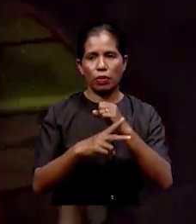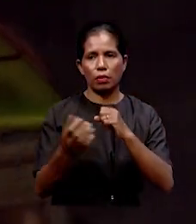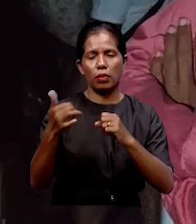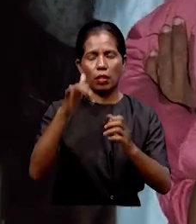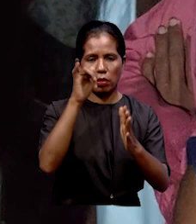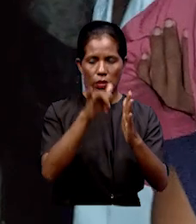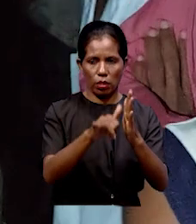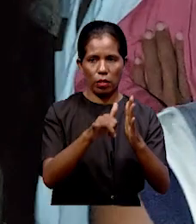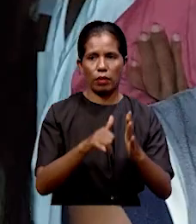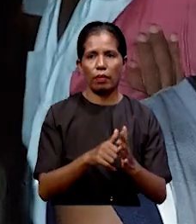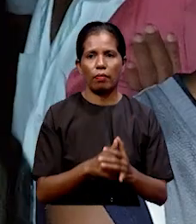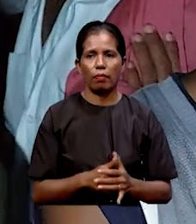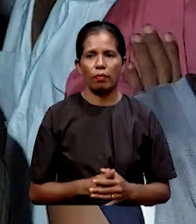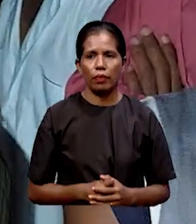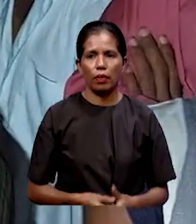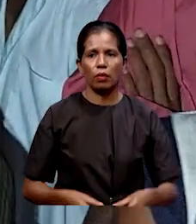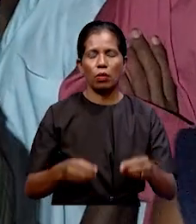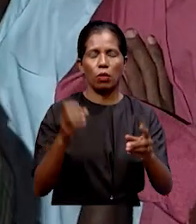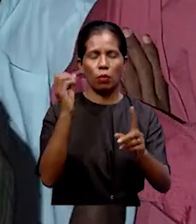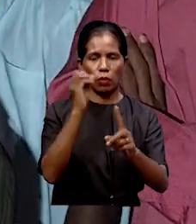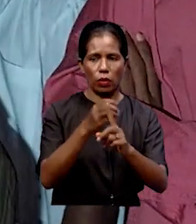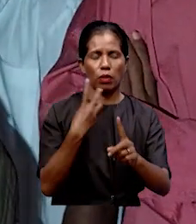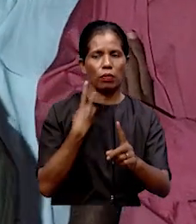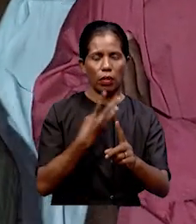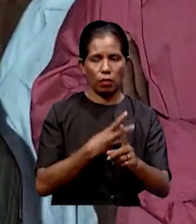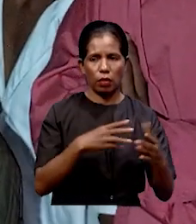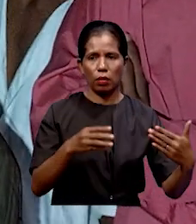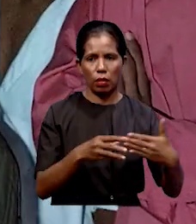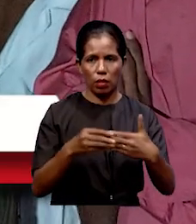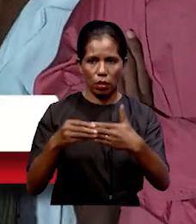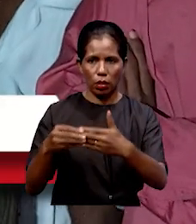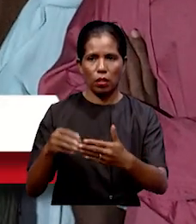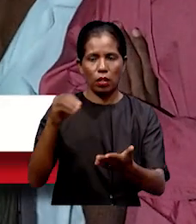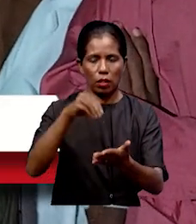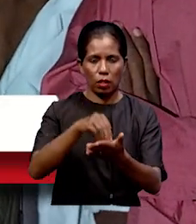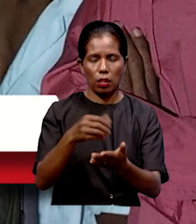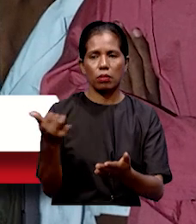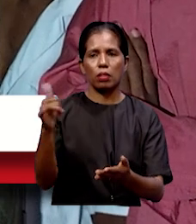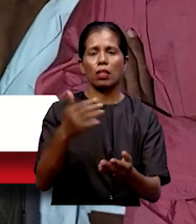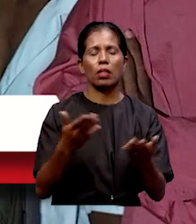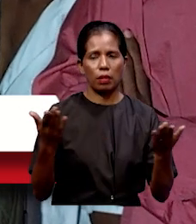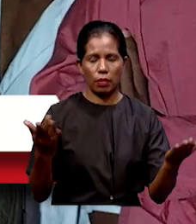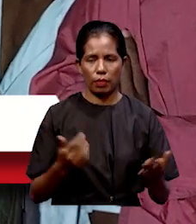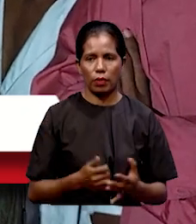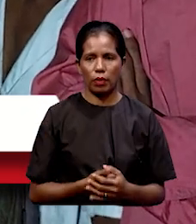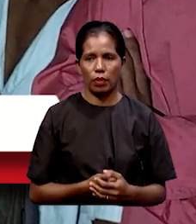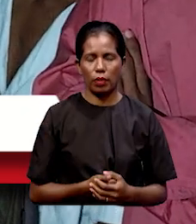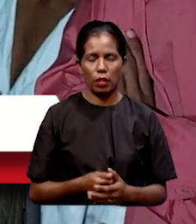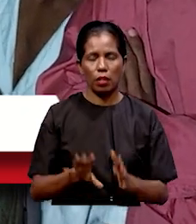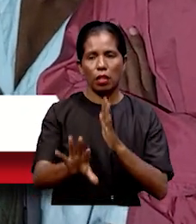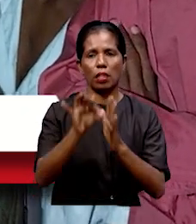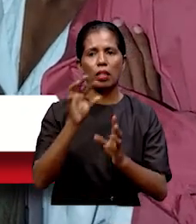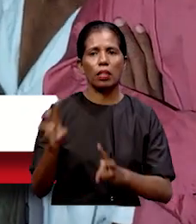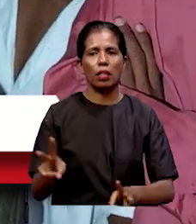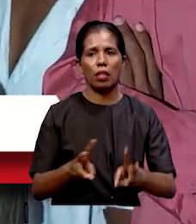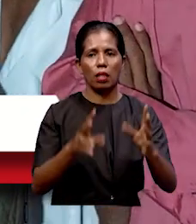dihela ho oportunidade ba ami para ami atau organiza e depois tau sira iha nebe sira da di di dalan ida nebe